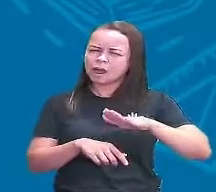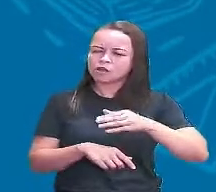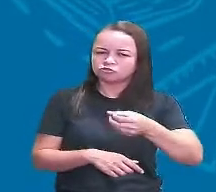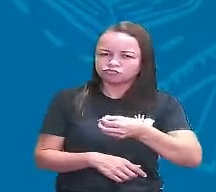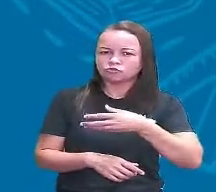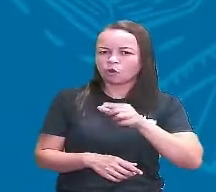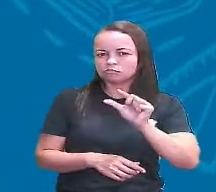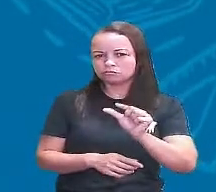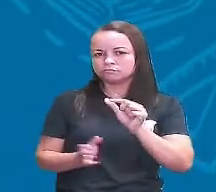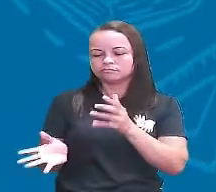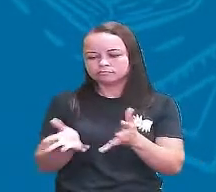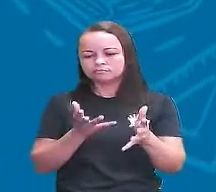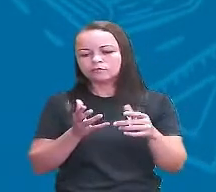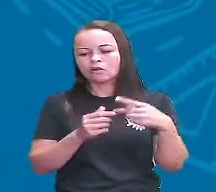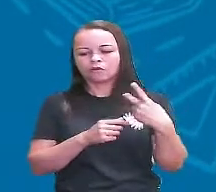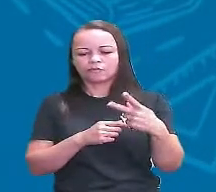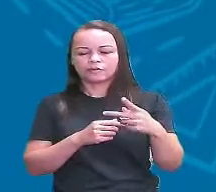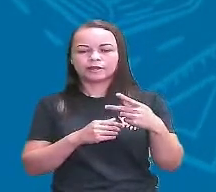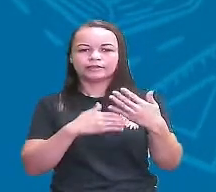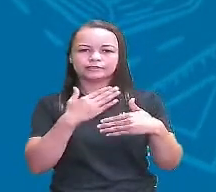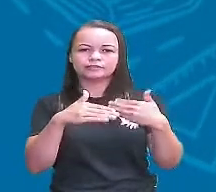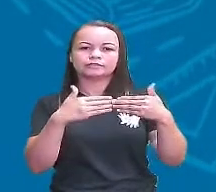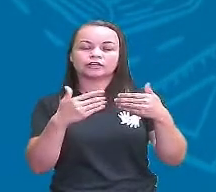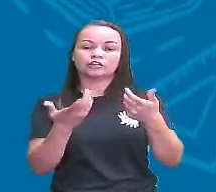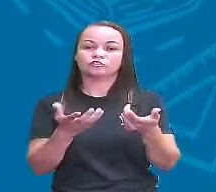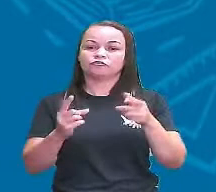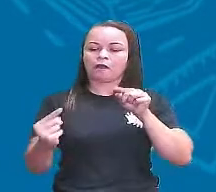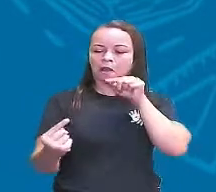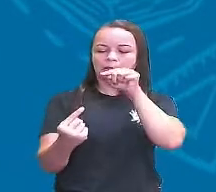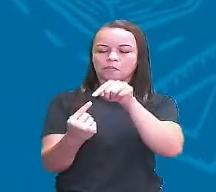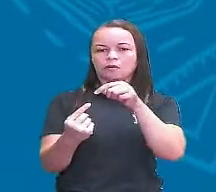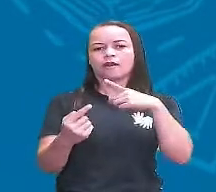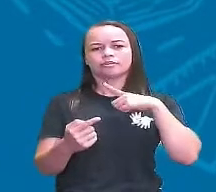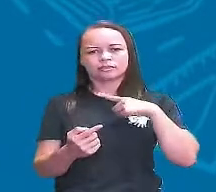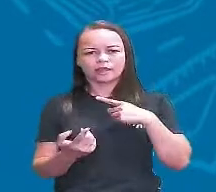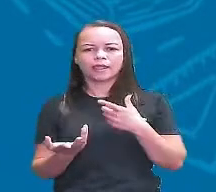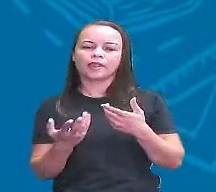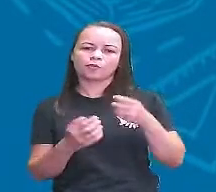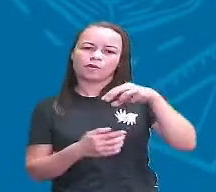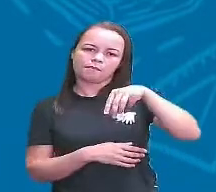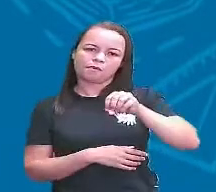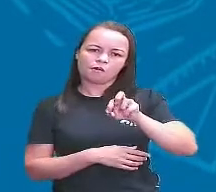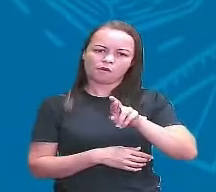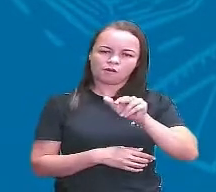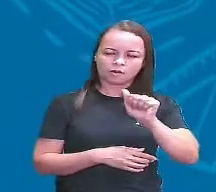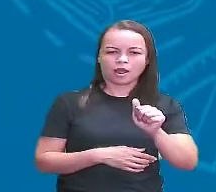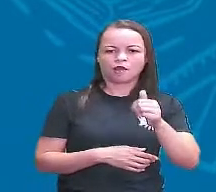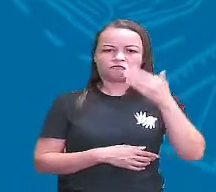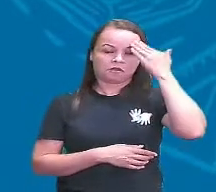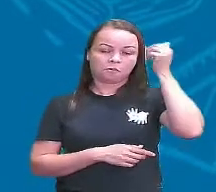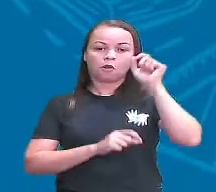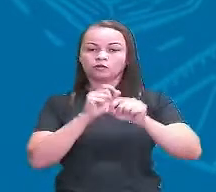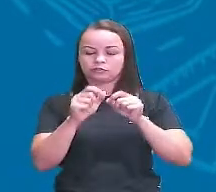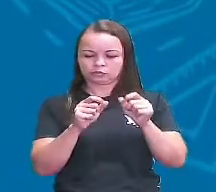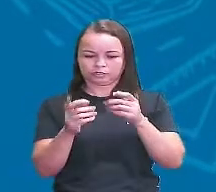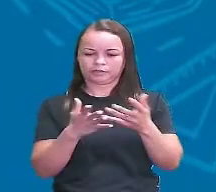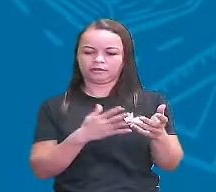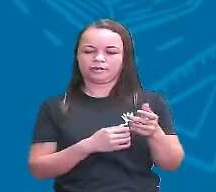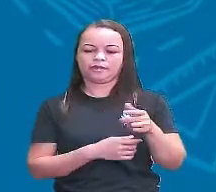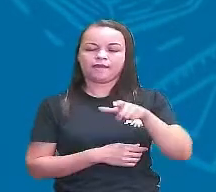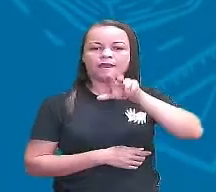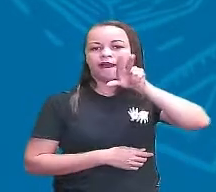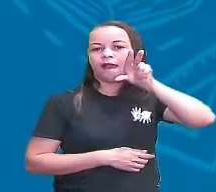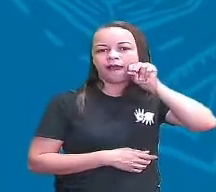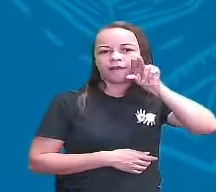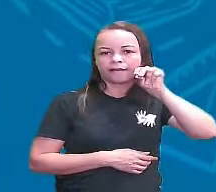bem-humoradas e trazem sempre uma moral no final da história. As mais famosas temos aí a Garça de Ovos